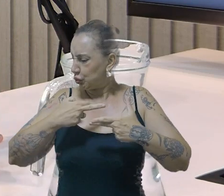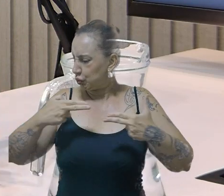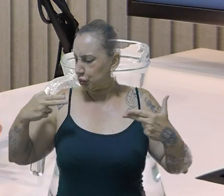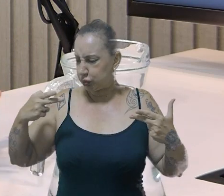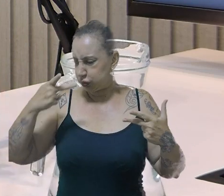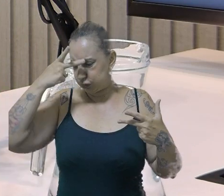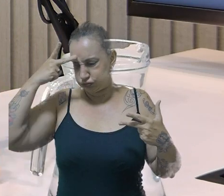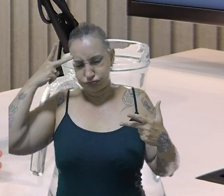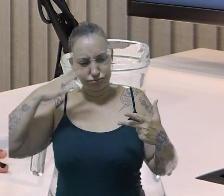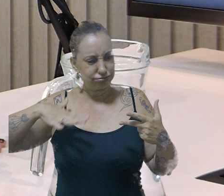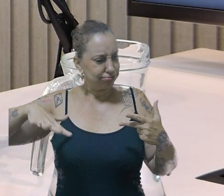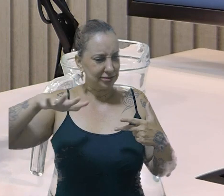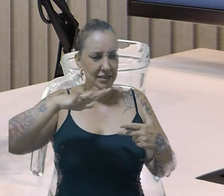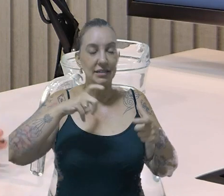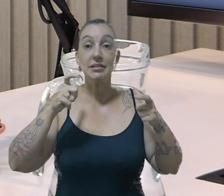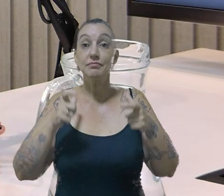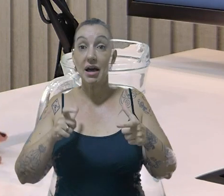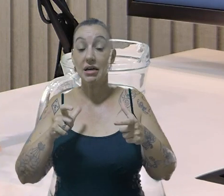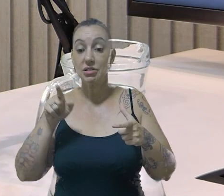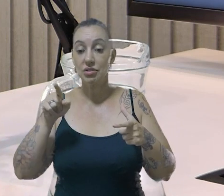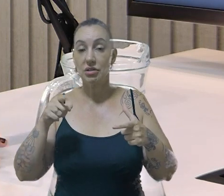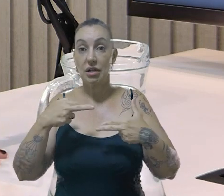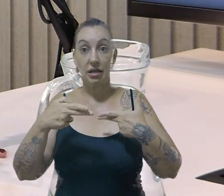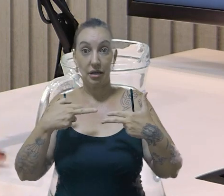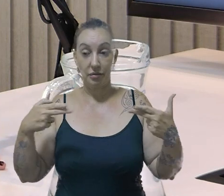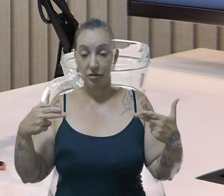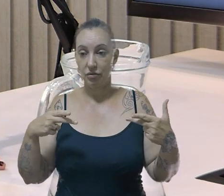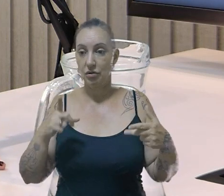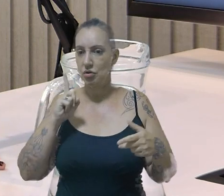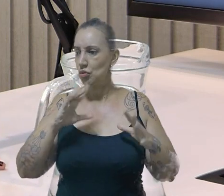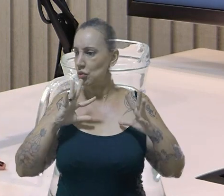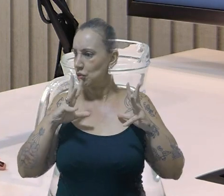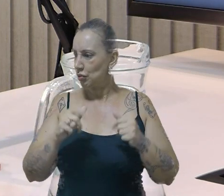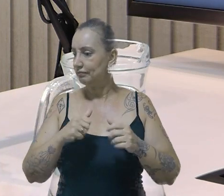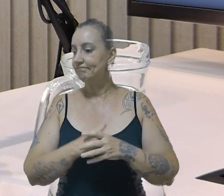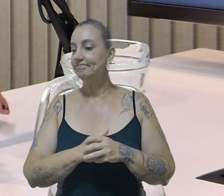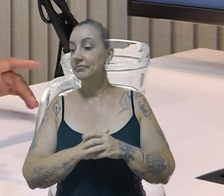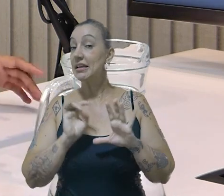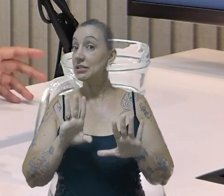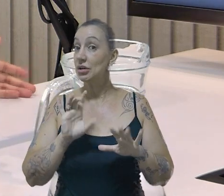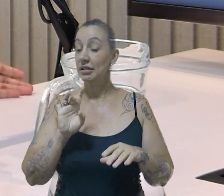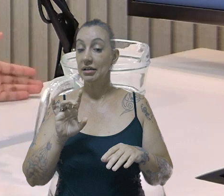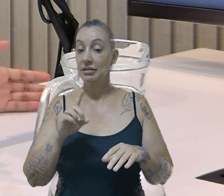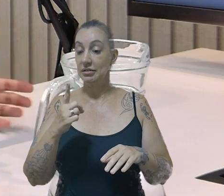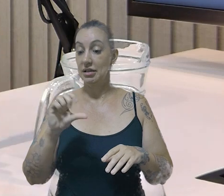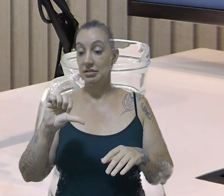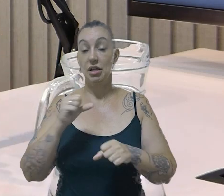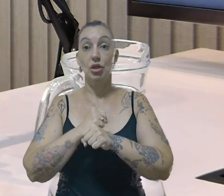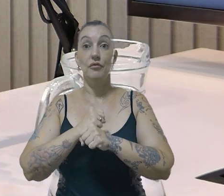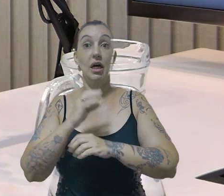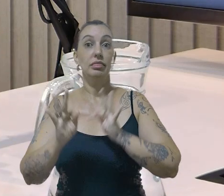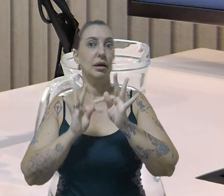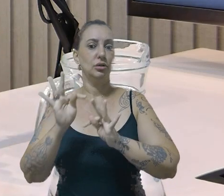ninguém aquele espaço e aquele equipamento e domínio Total daquilo só que em 19 anos a